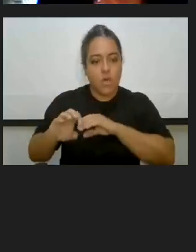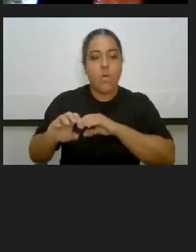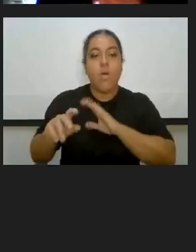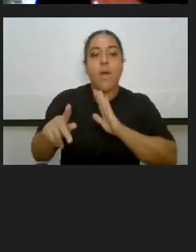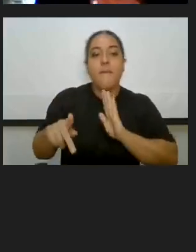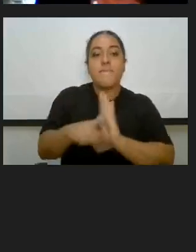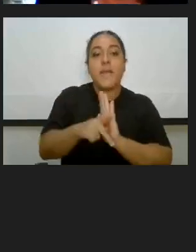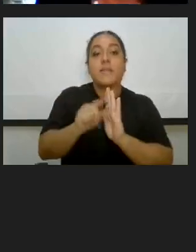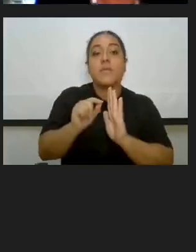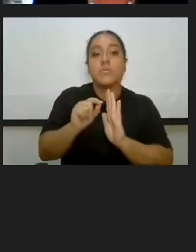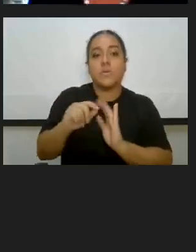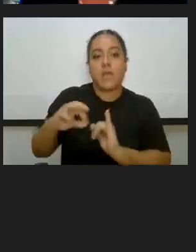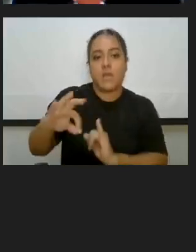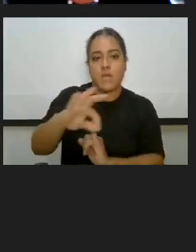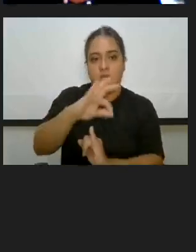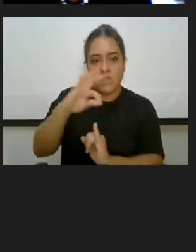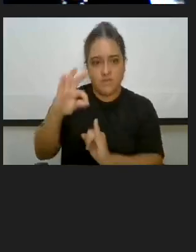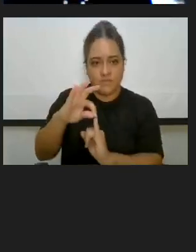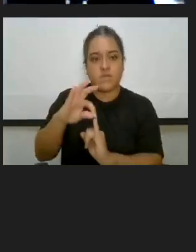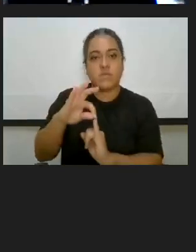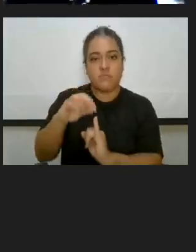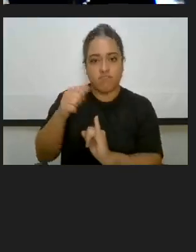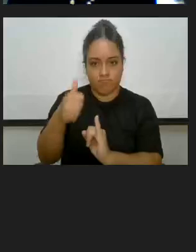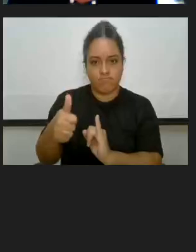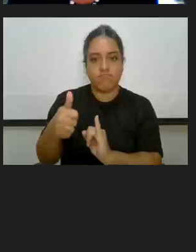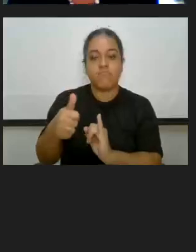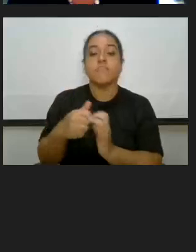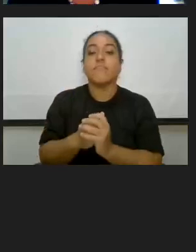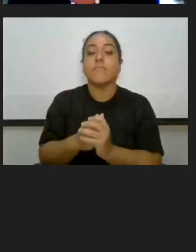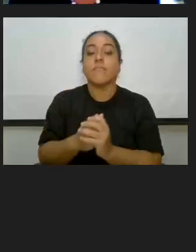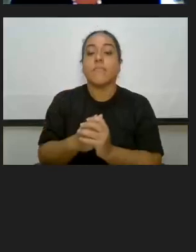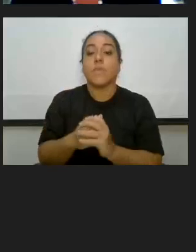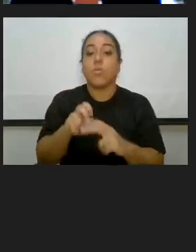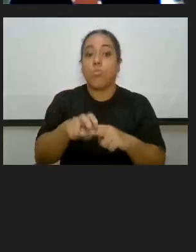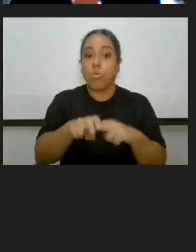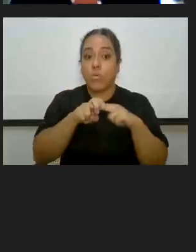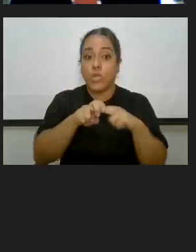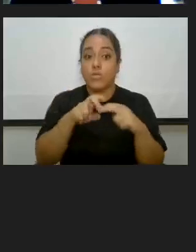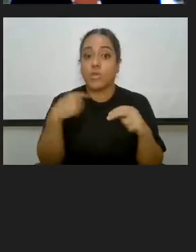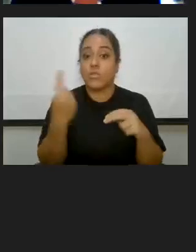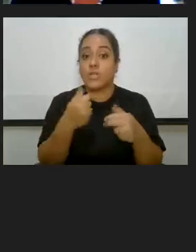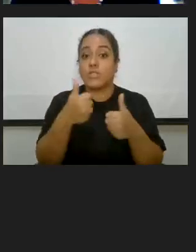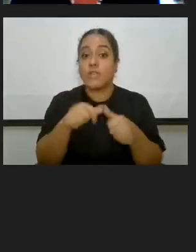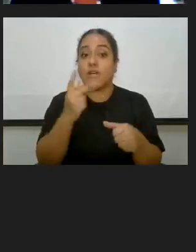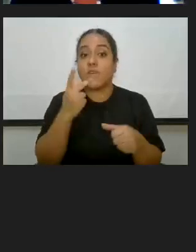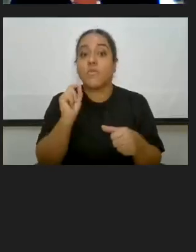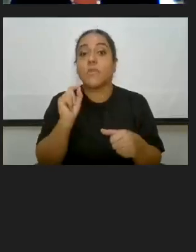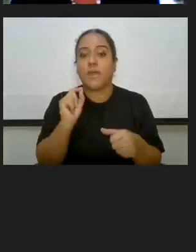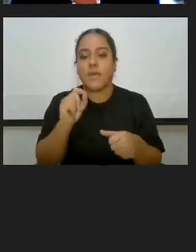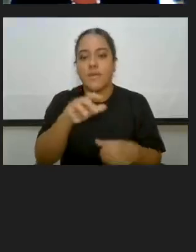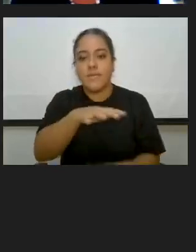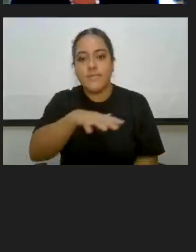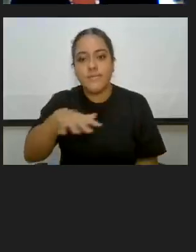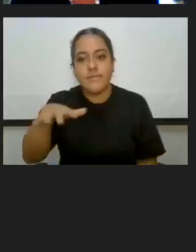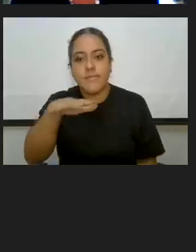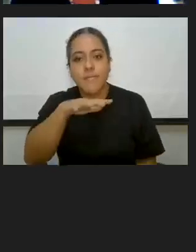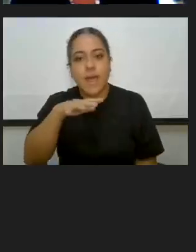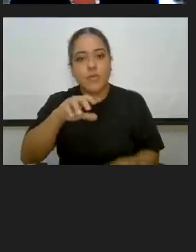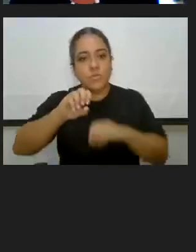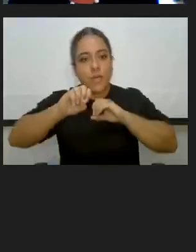ao Instituto Federal do Espírito Santo, portanto, nós estamos falando de um espaço